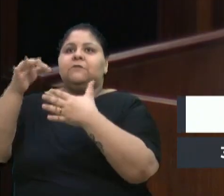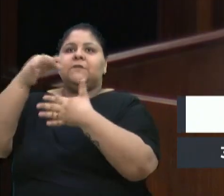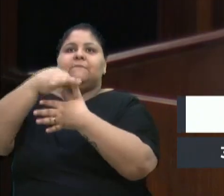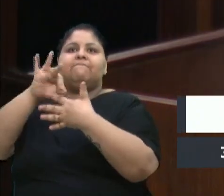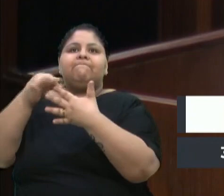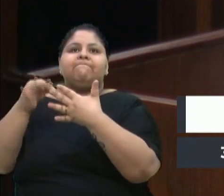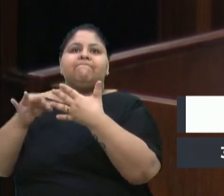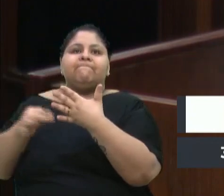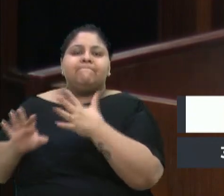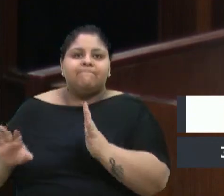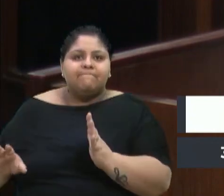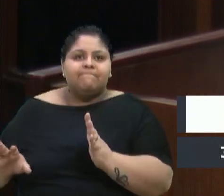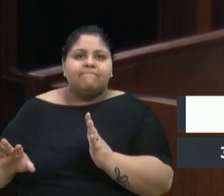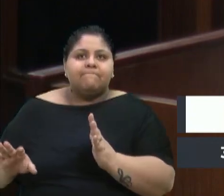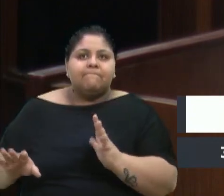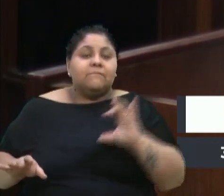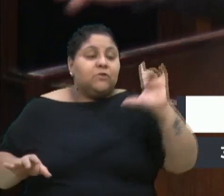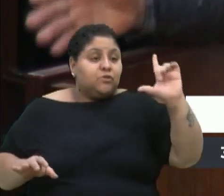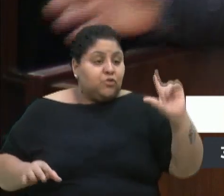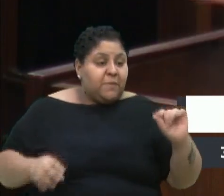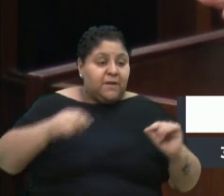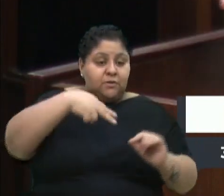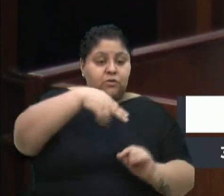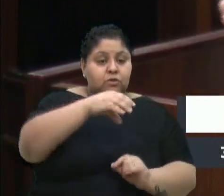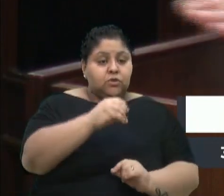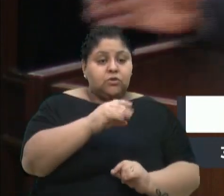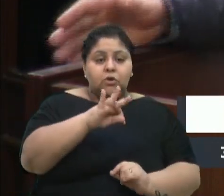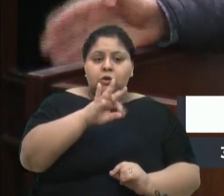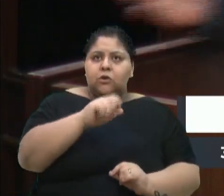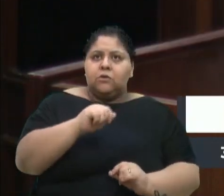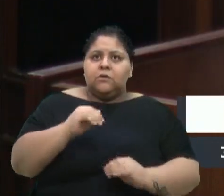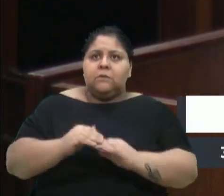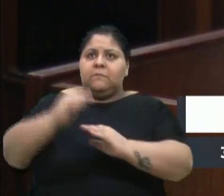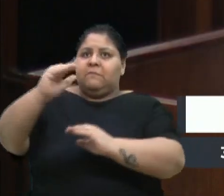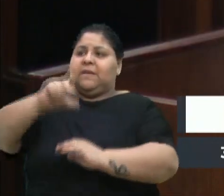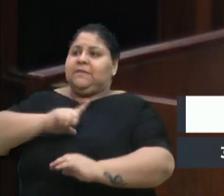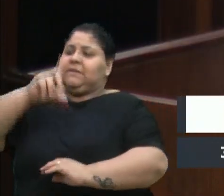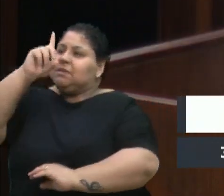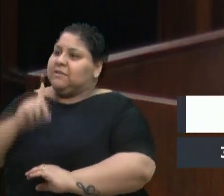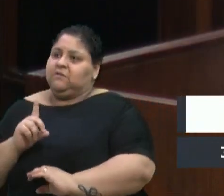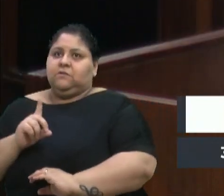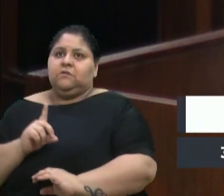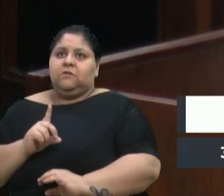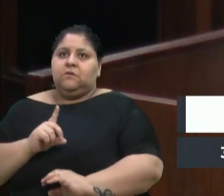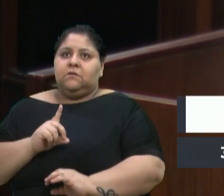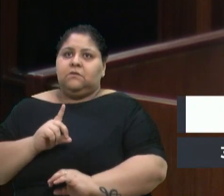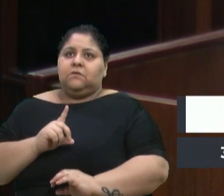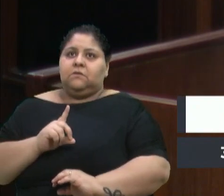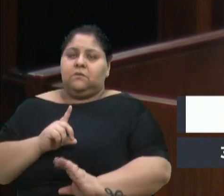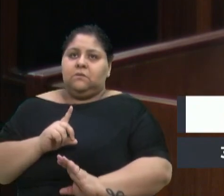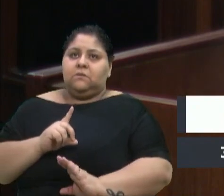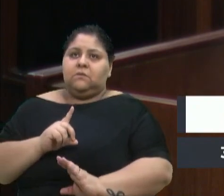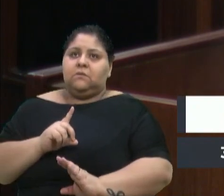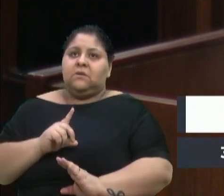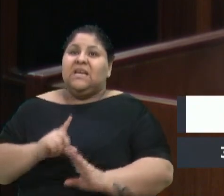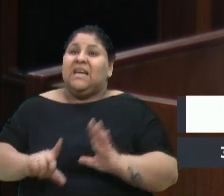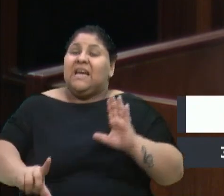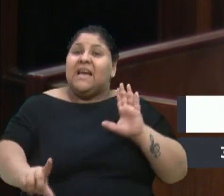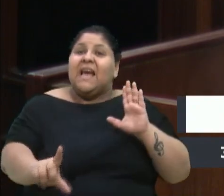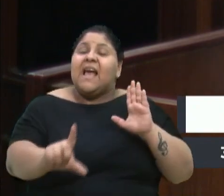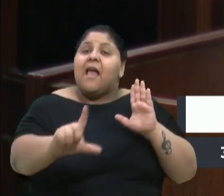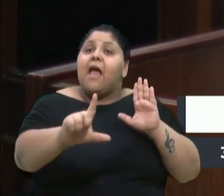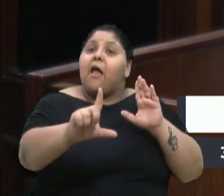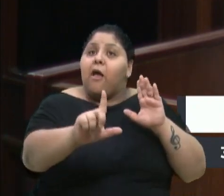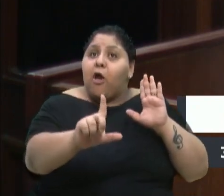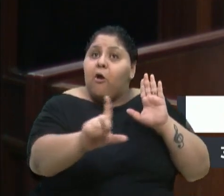Quanto menos nota, mais tem direito a atendimento. Mas não dá assim, não dá. Não é que não é direito, mas é uma lei para quem